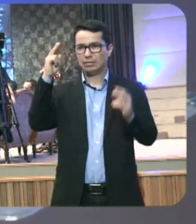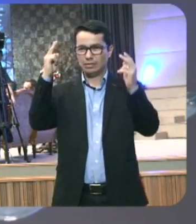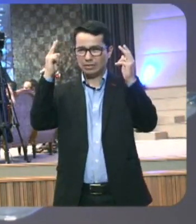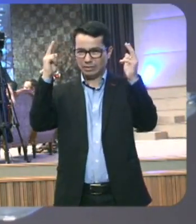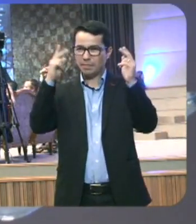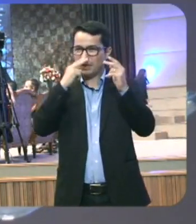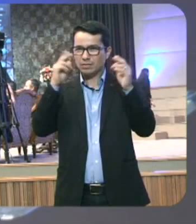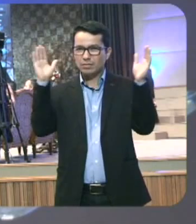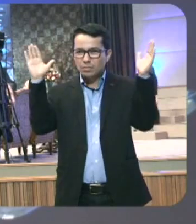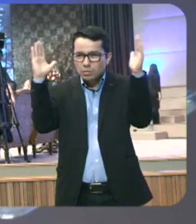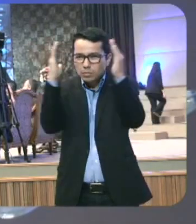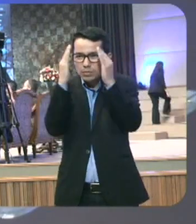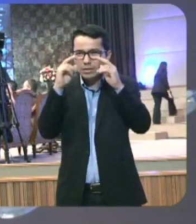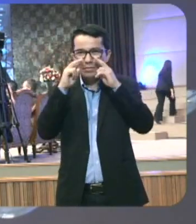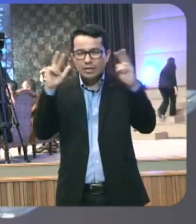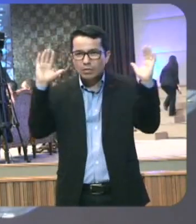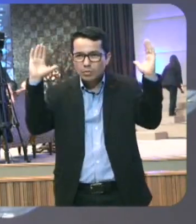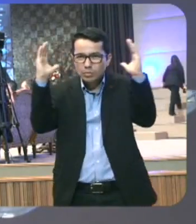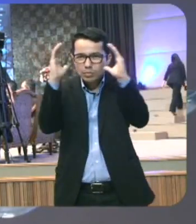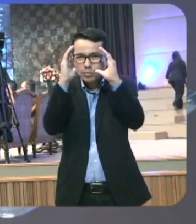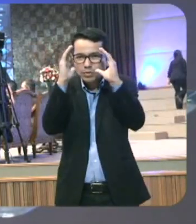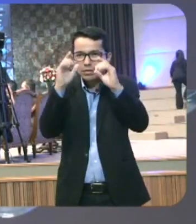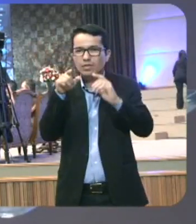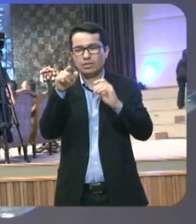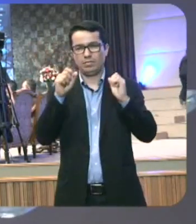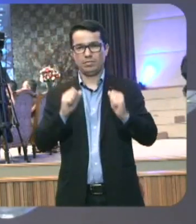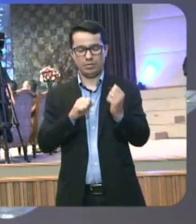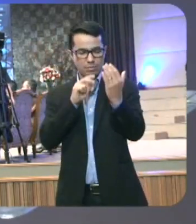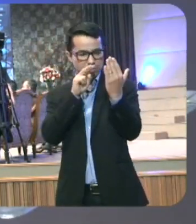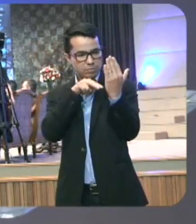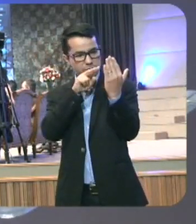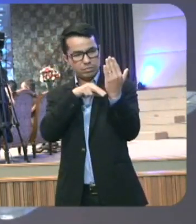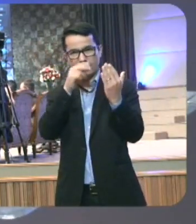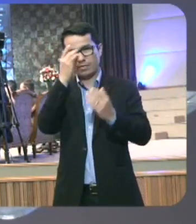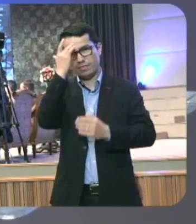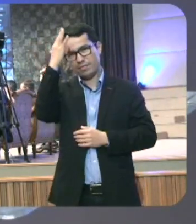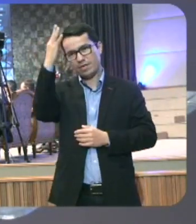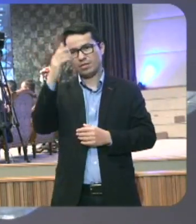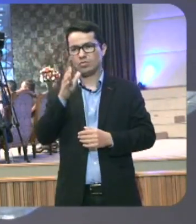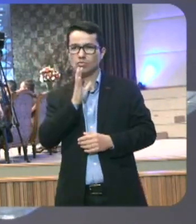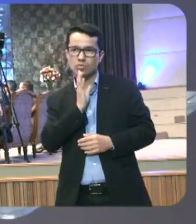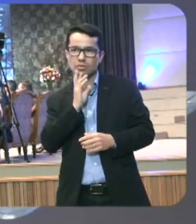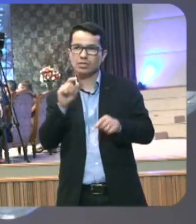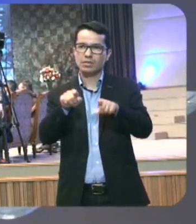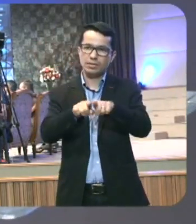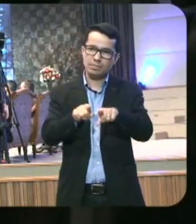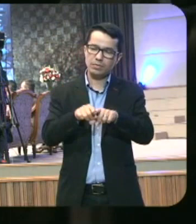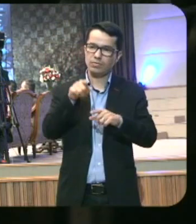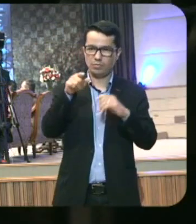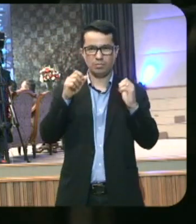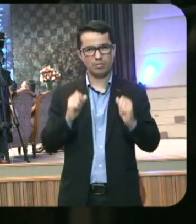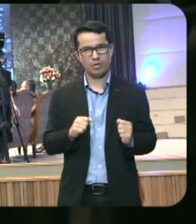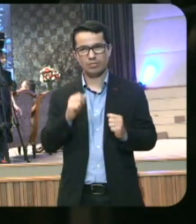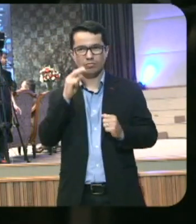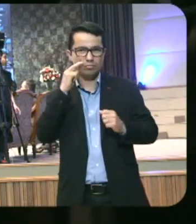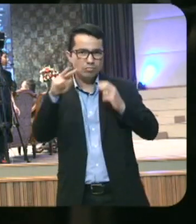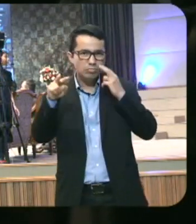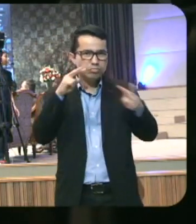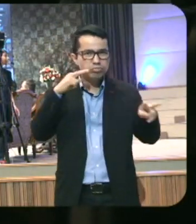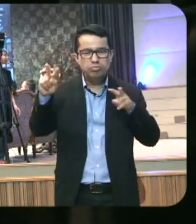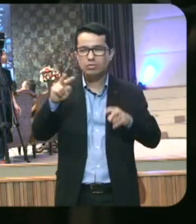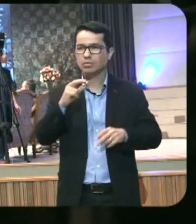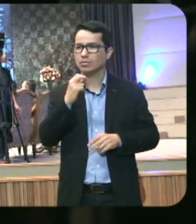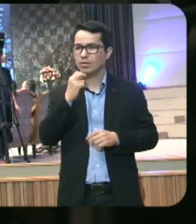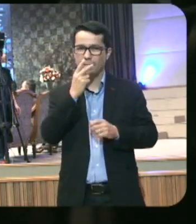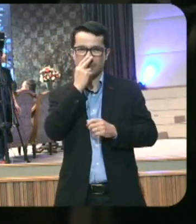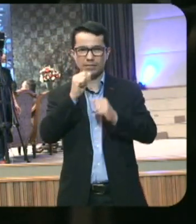ele amplia a imagem naquele visor que está ali, né? De tal maneira que a pessoa possa ter